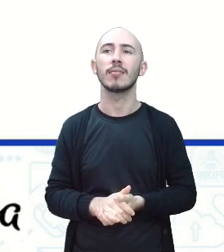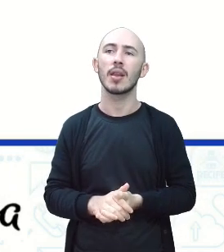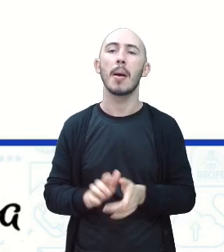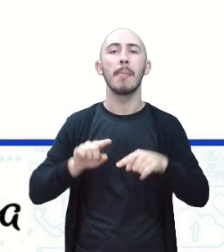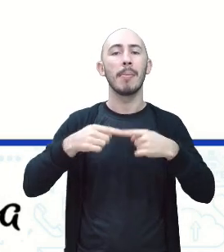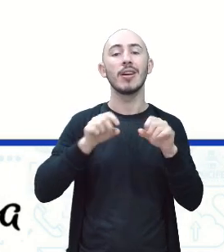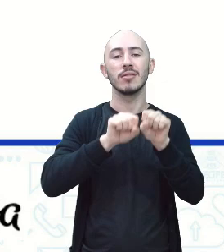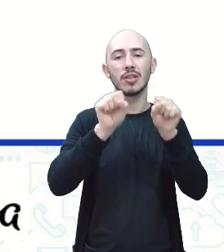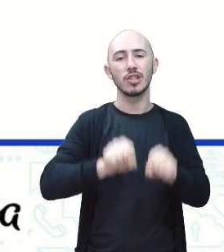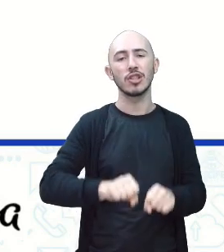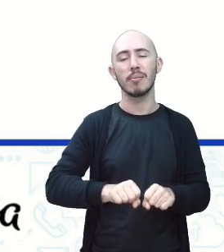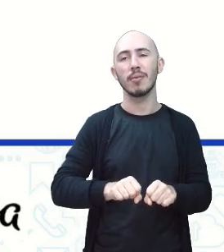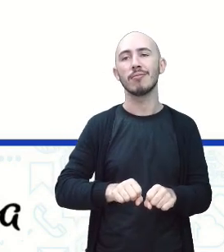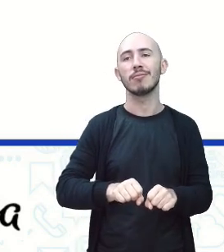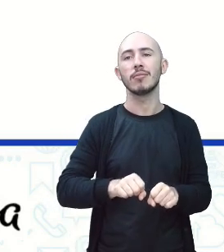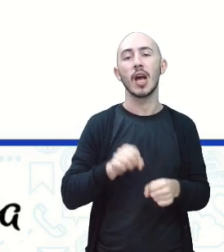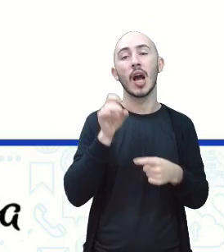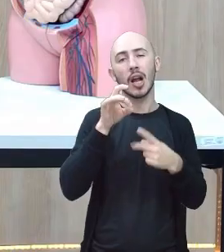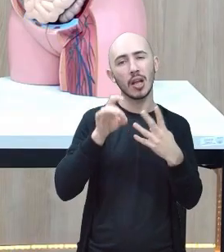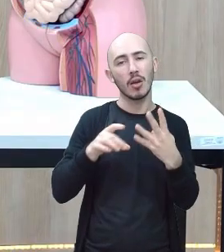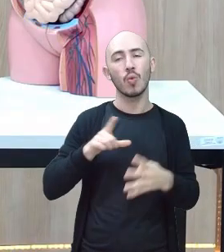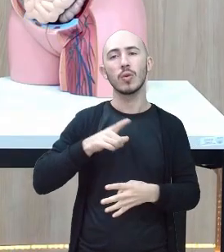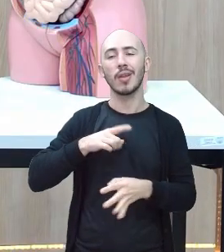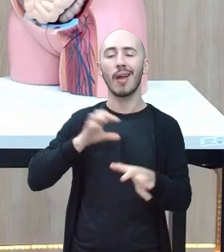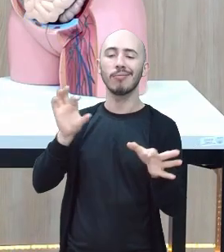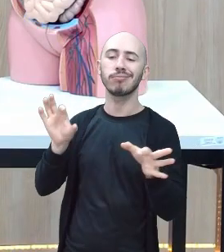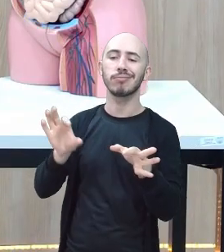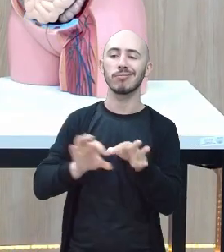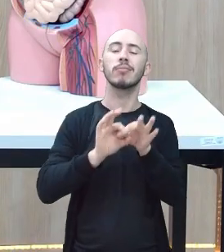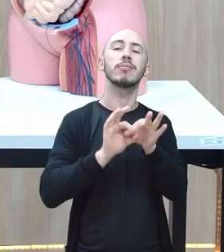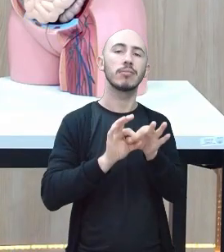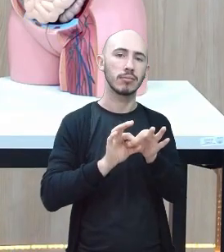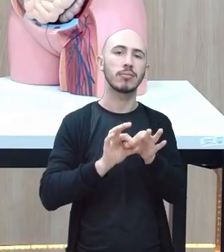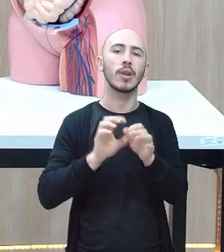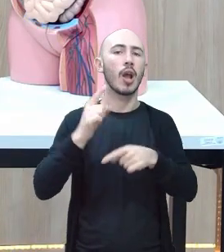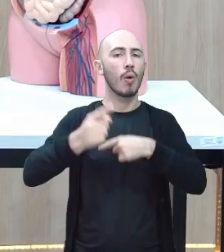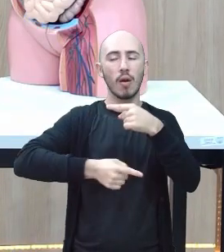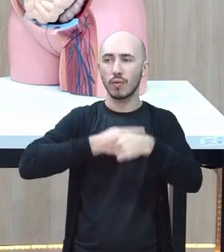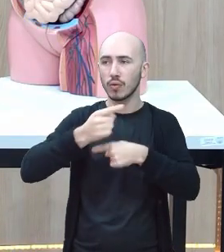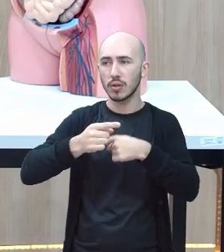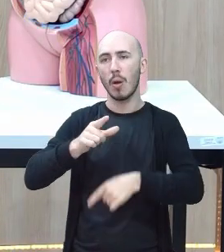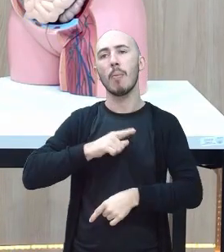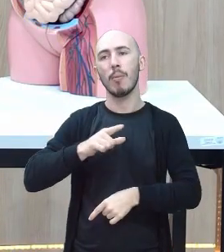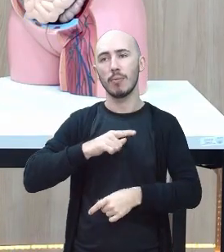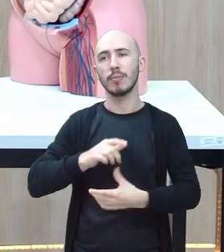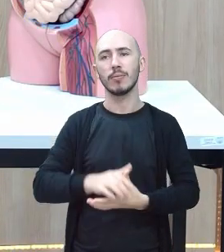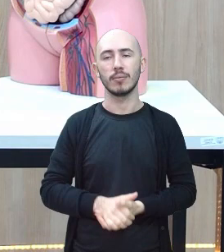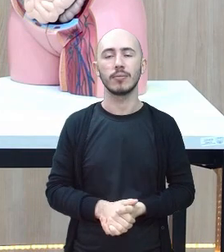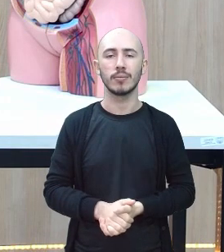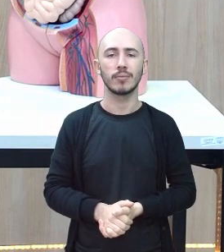sistemas, eles vão estar interligados e realizando cada um a sua função.